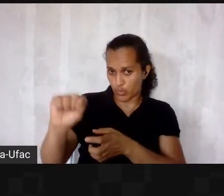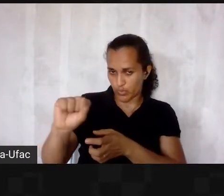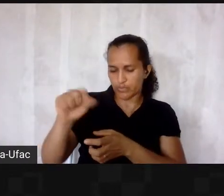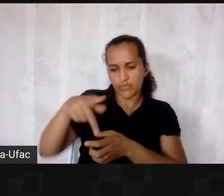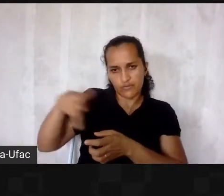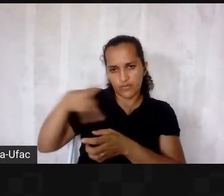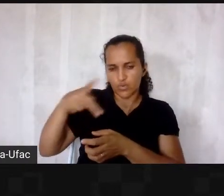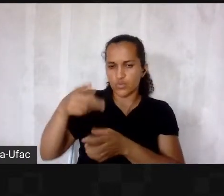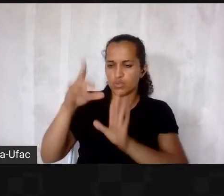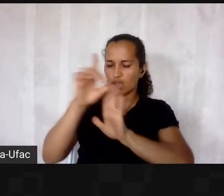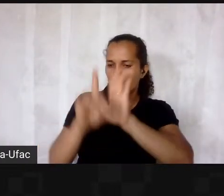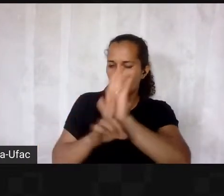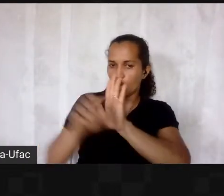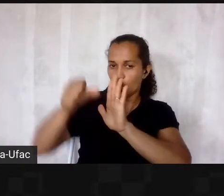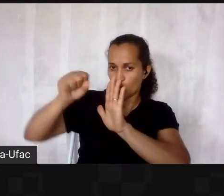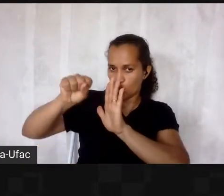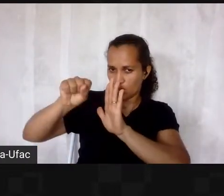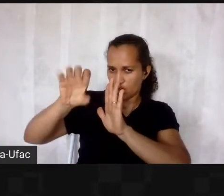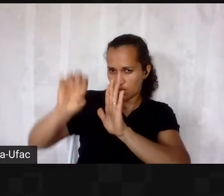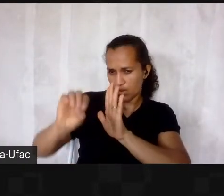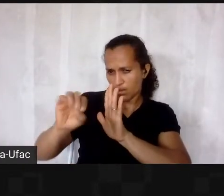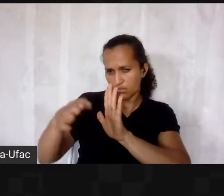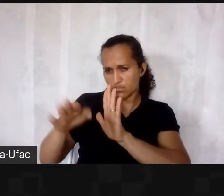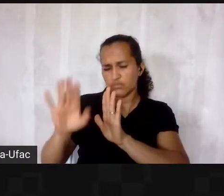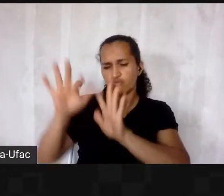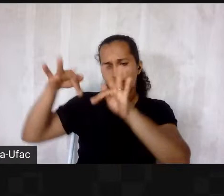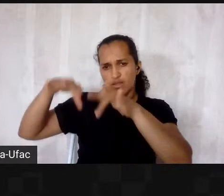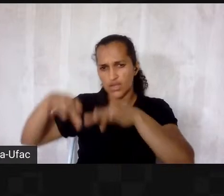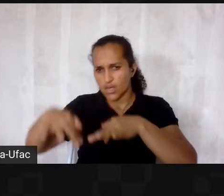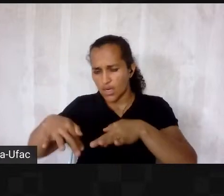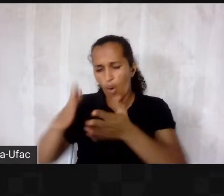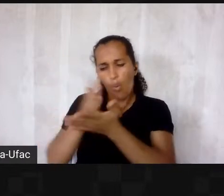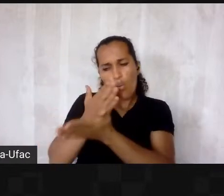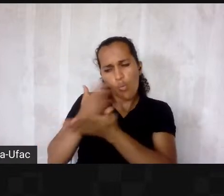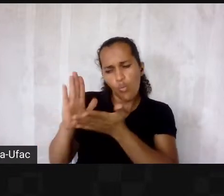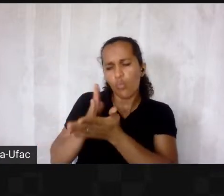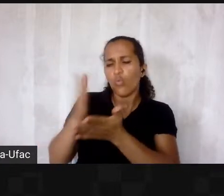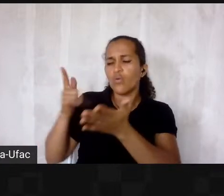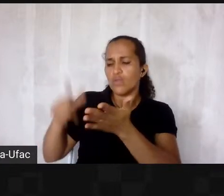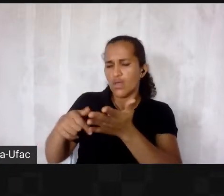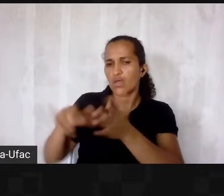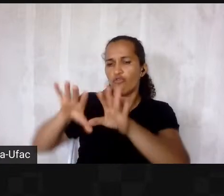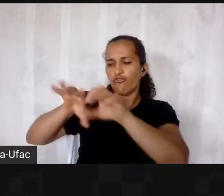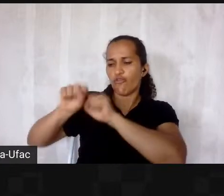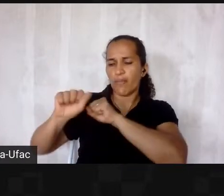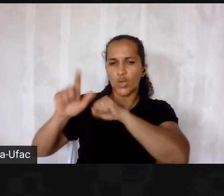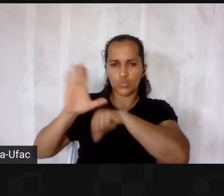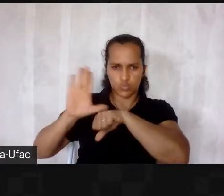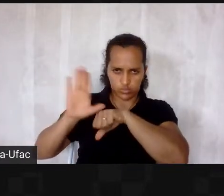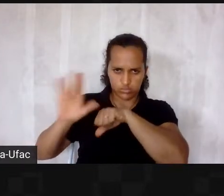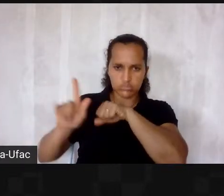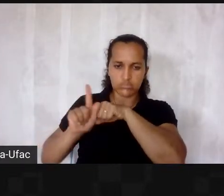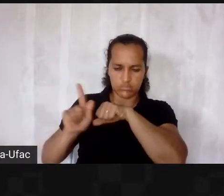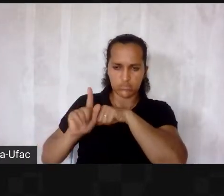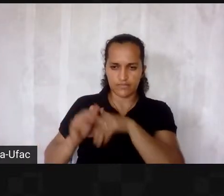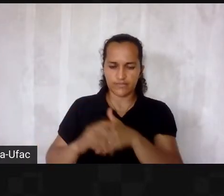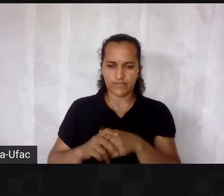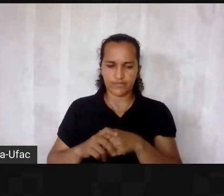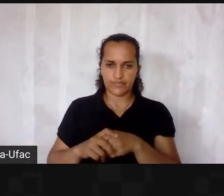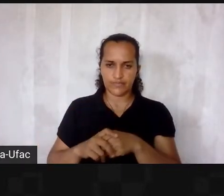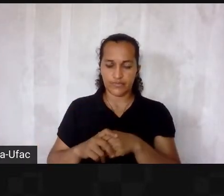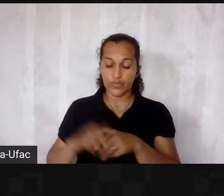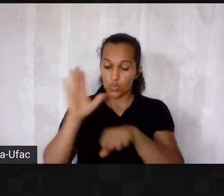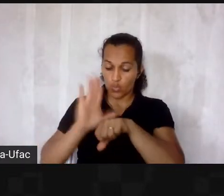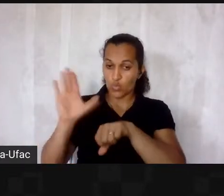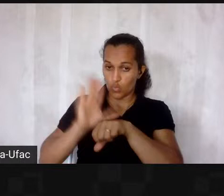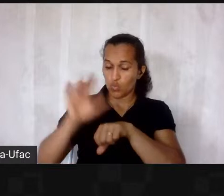de 80, final da década de 80, alguns deles eram egressos do curso. E, como eu falei, o curso vivia